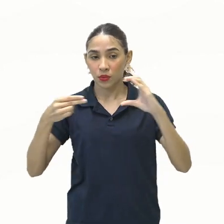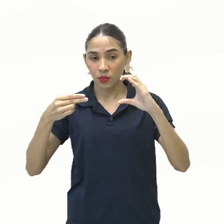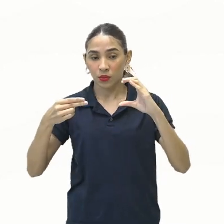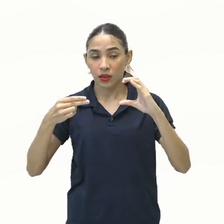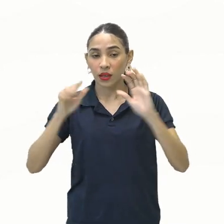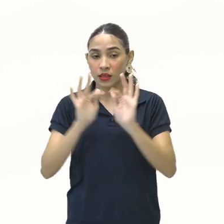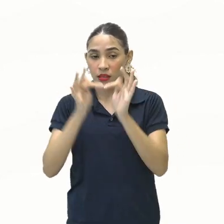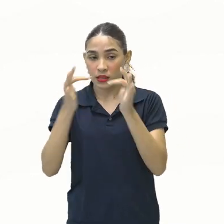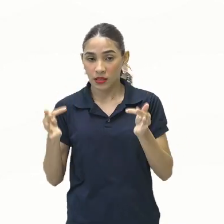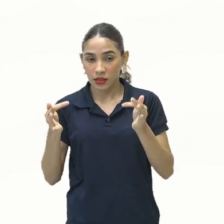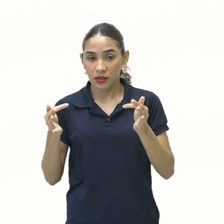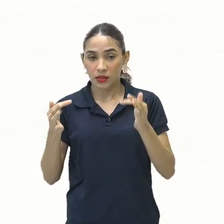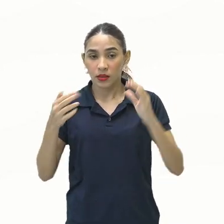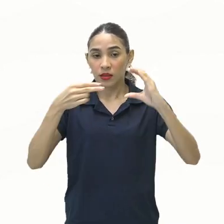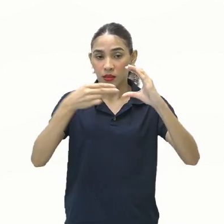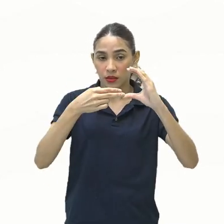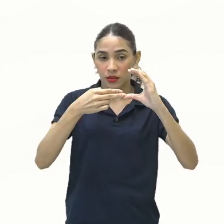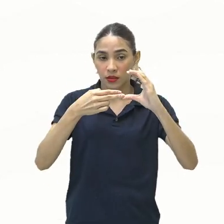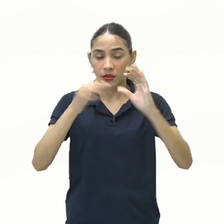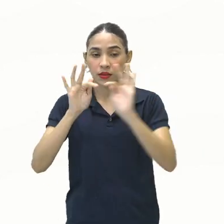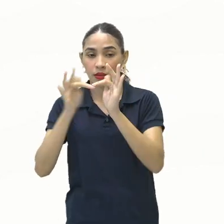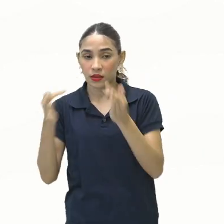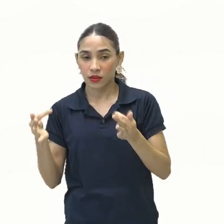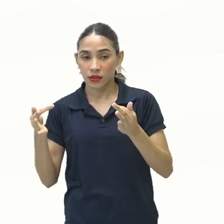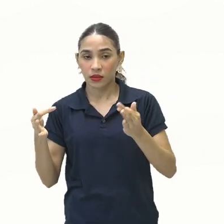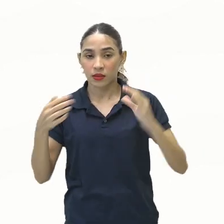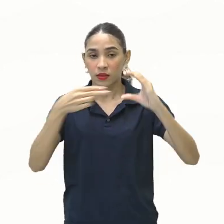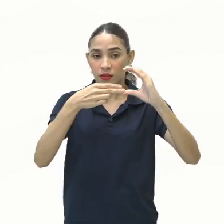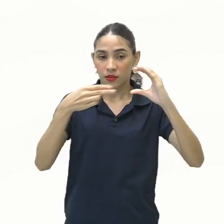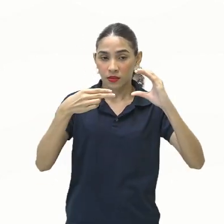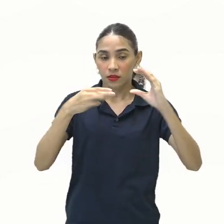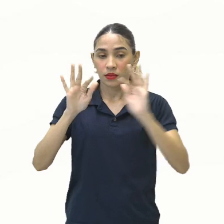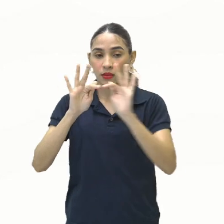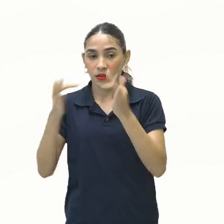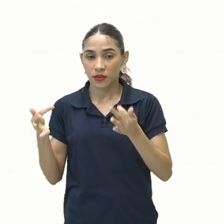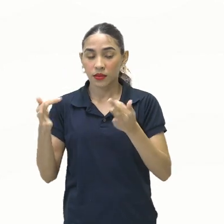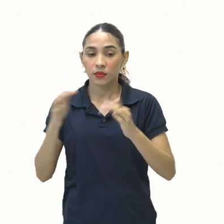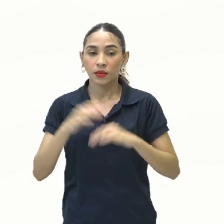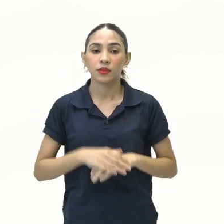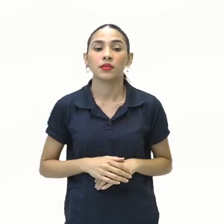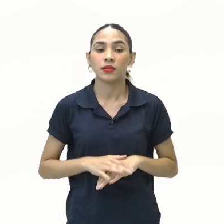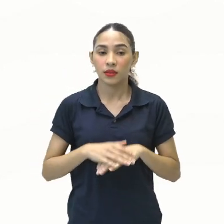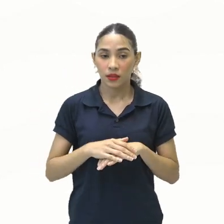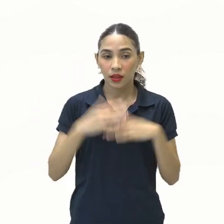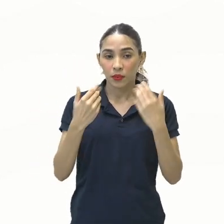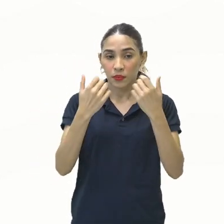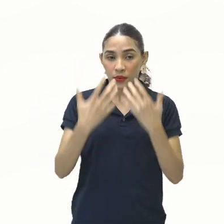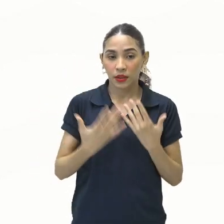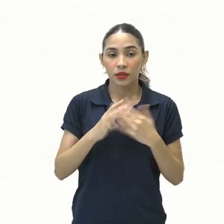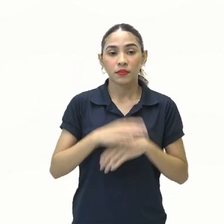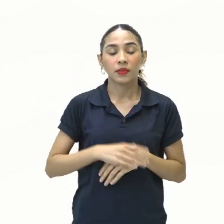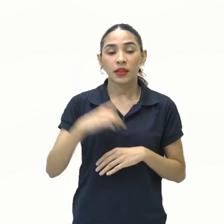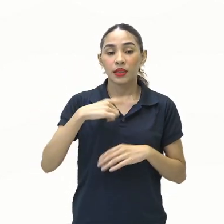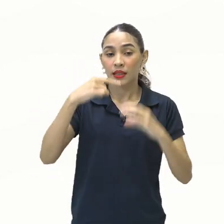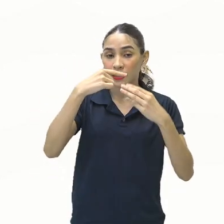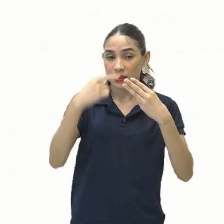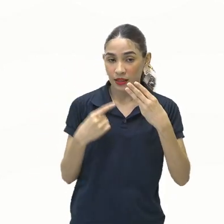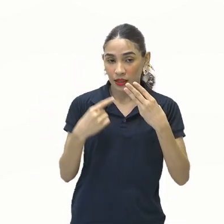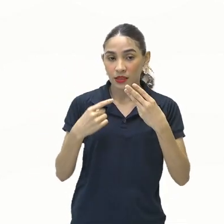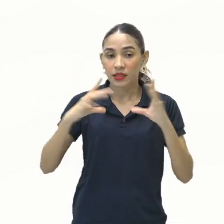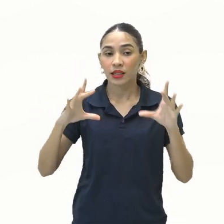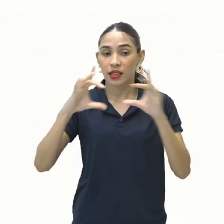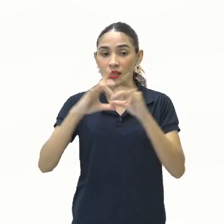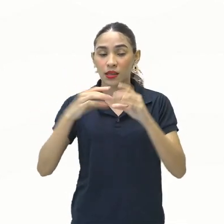ligação simples, ligação dupla, ligação simples, ligação dupla, ligação simples. E é disso que eu estou falando, tem 3 ligações